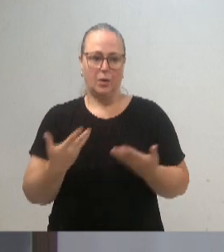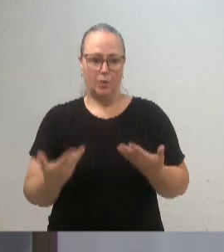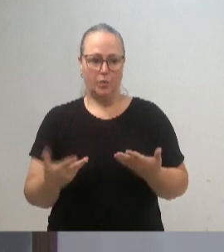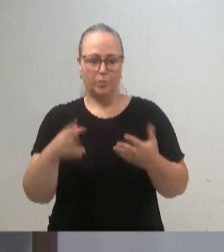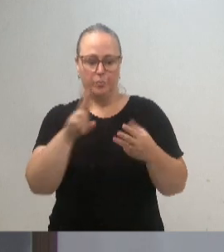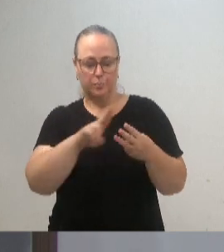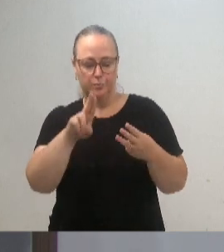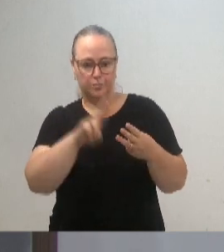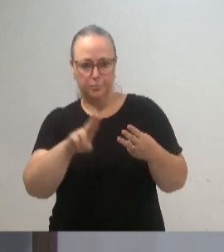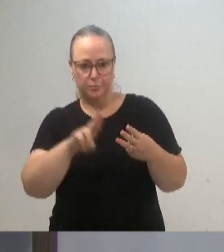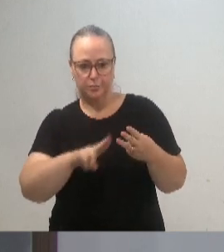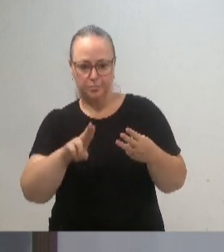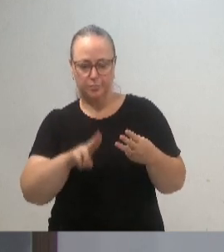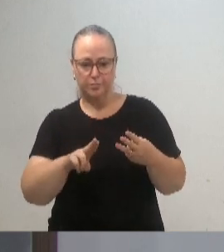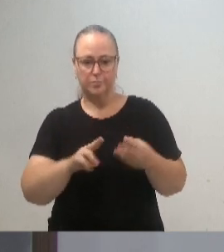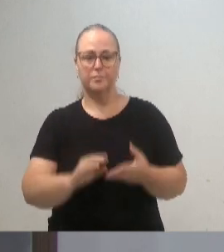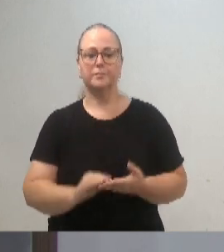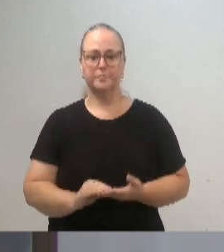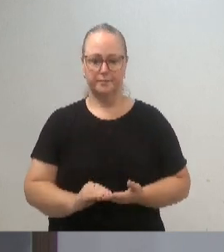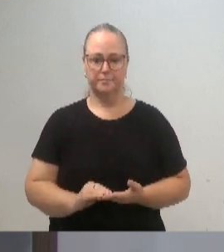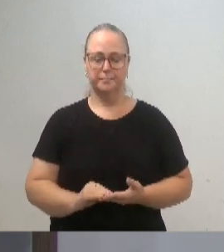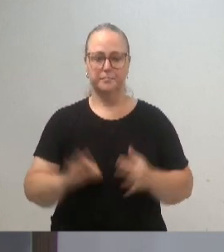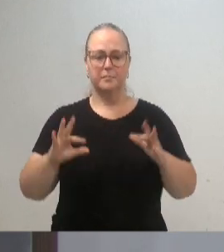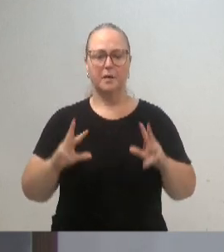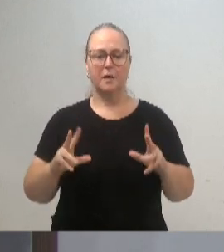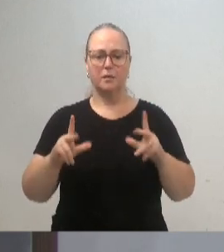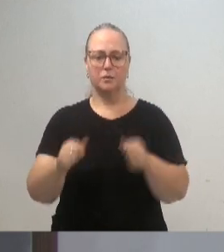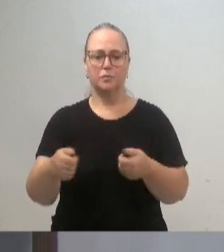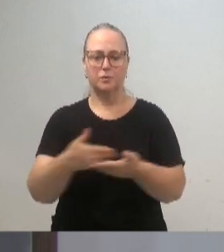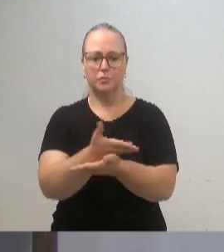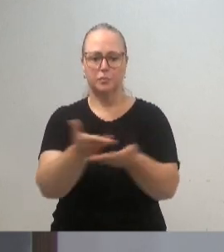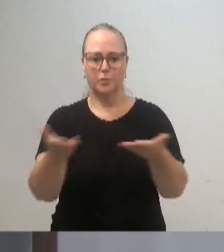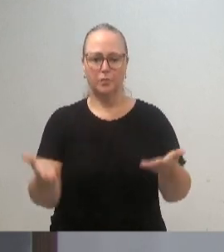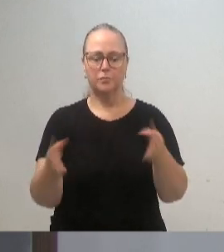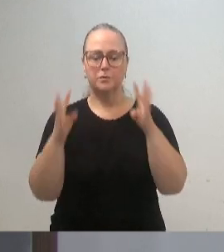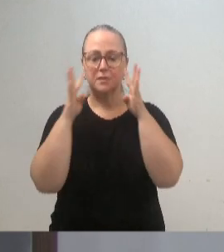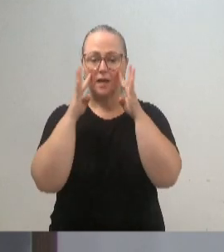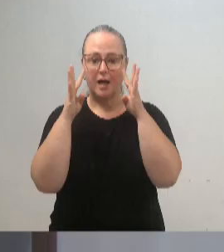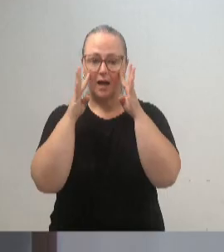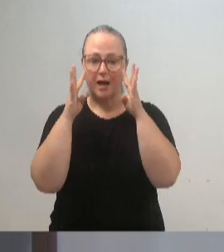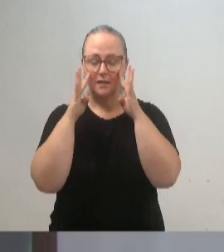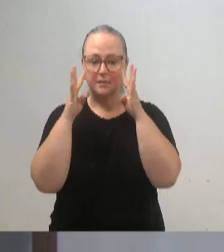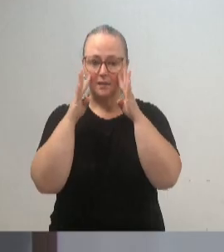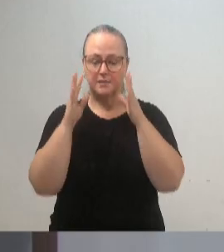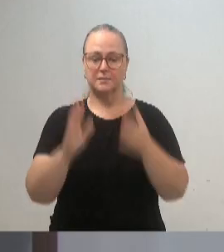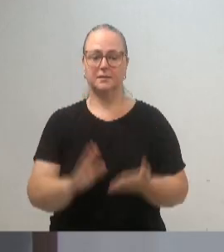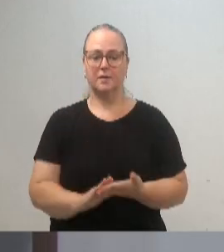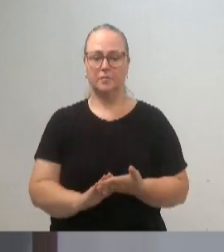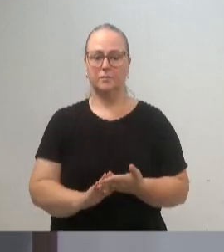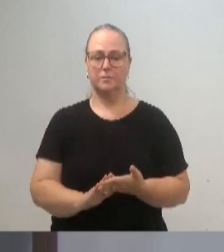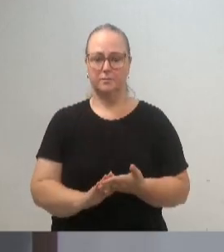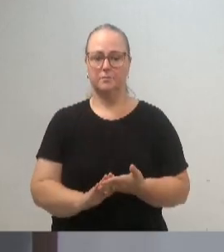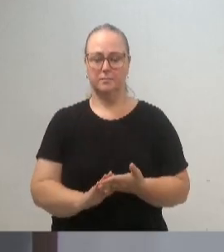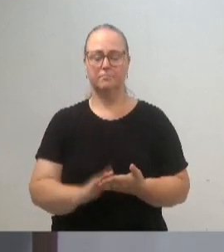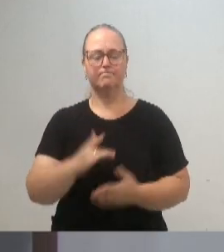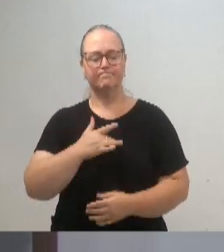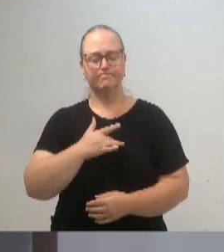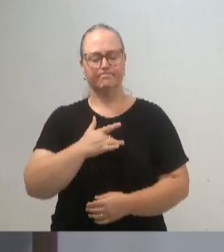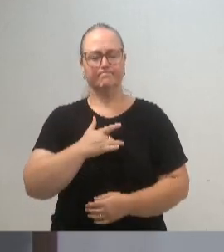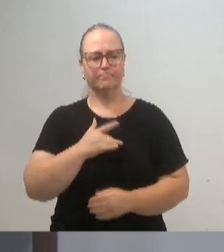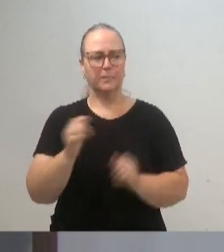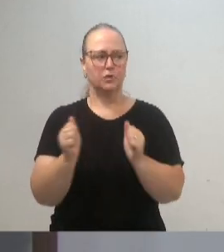essas 3 especialistas, que todos vocês ouvissem essas citações, não só com o ouvido, mas com o